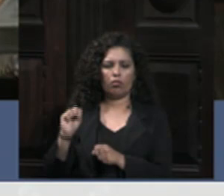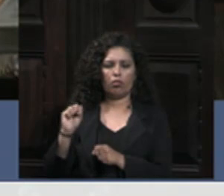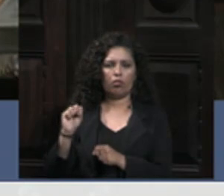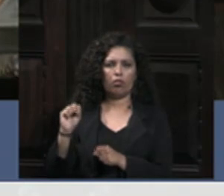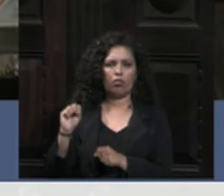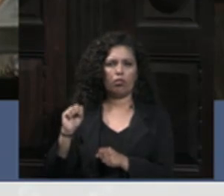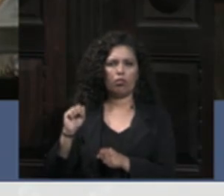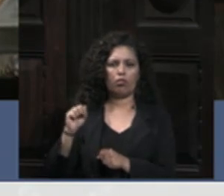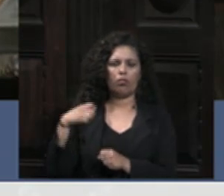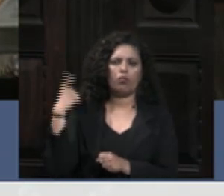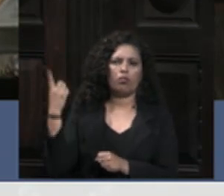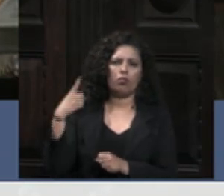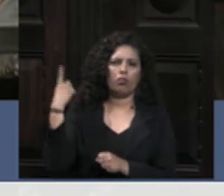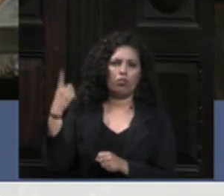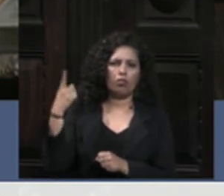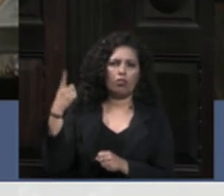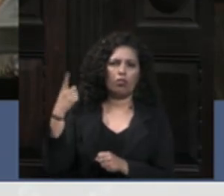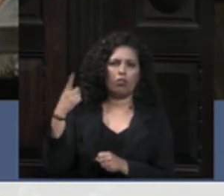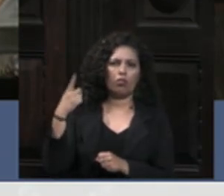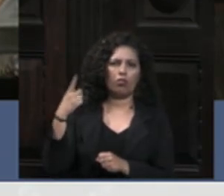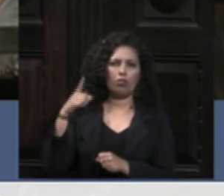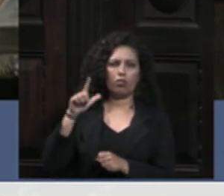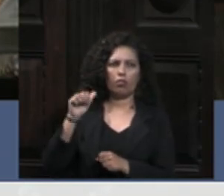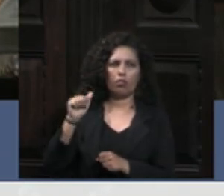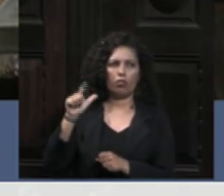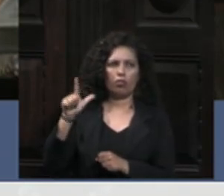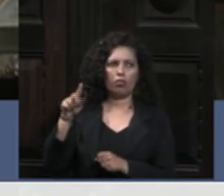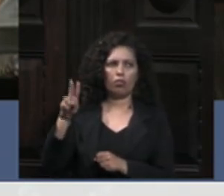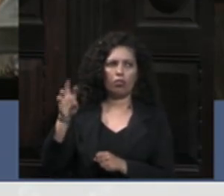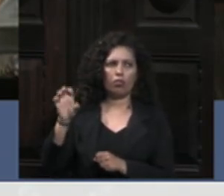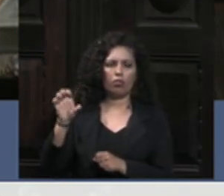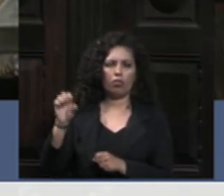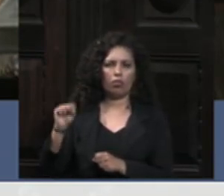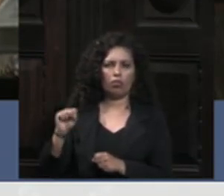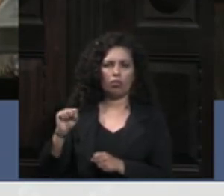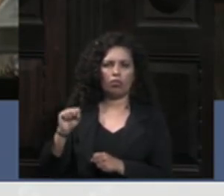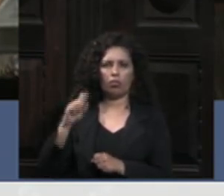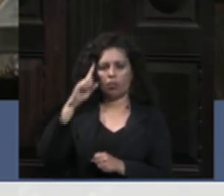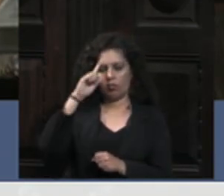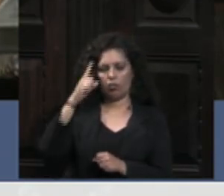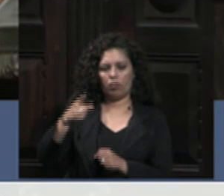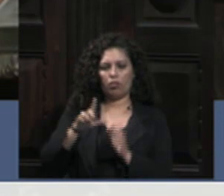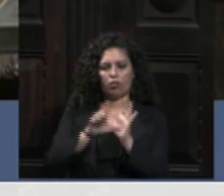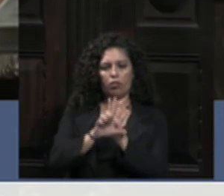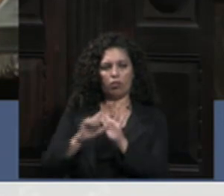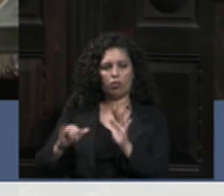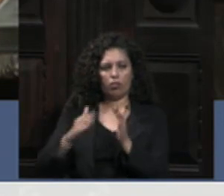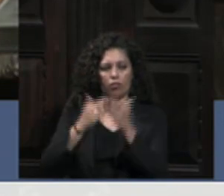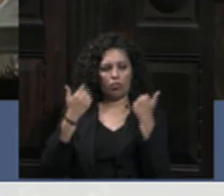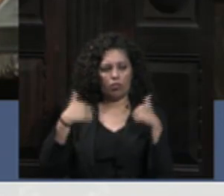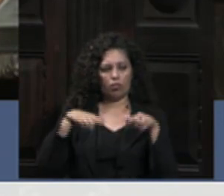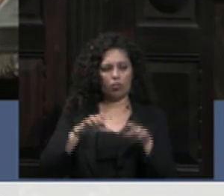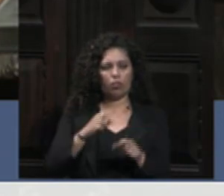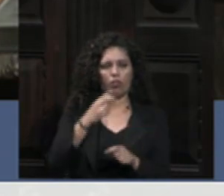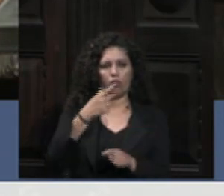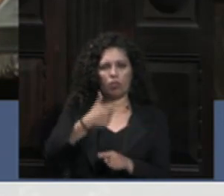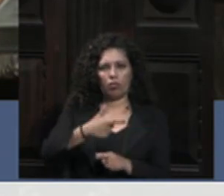255/2018, de autoria do deputado Benedito Alves. Indicação legislativa número